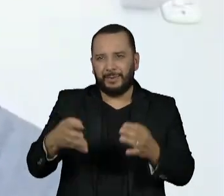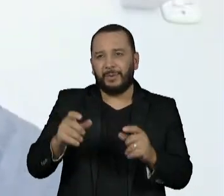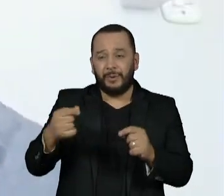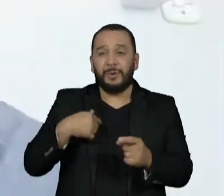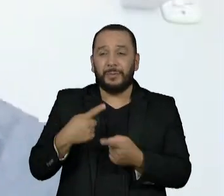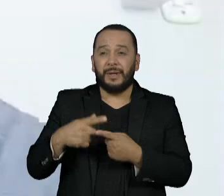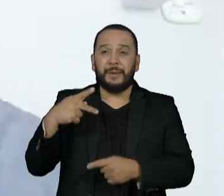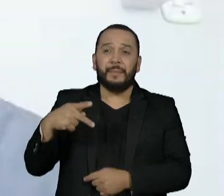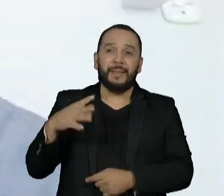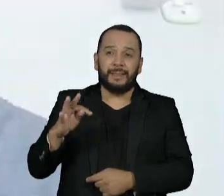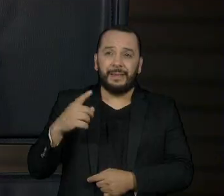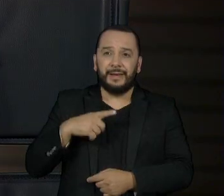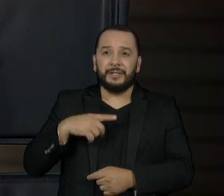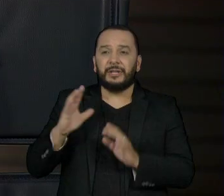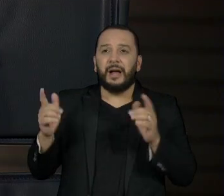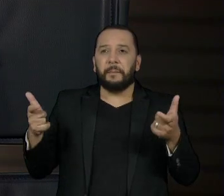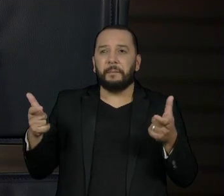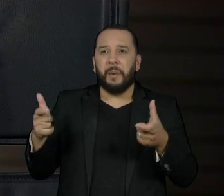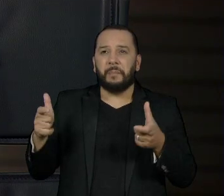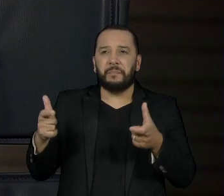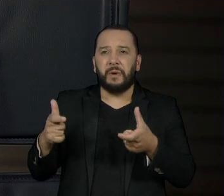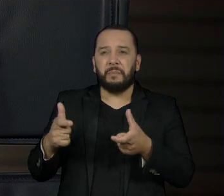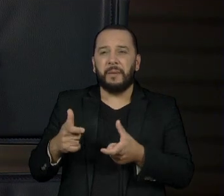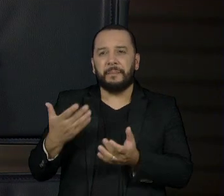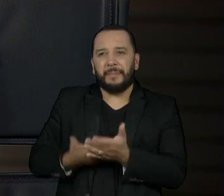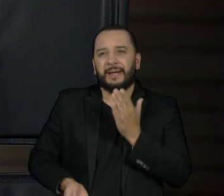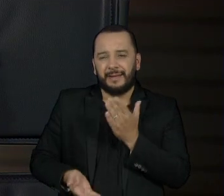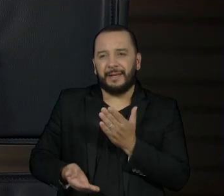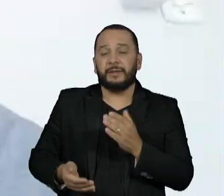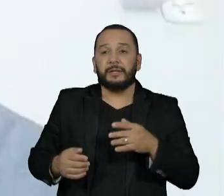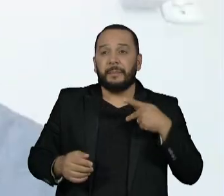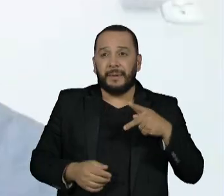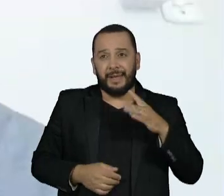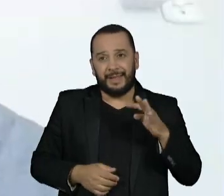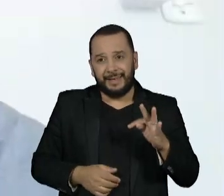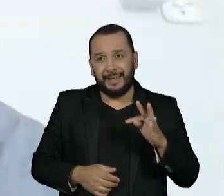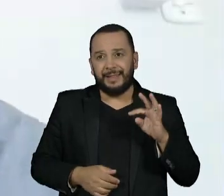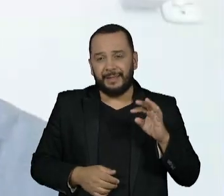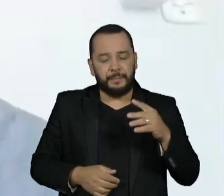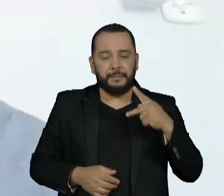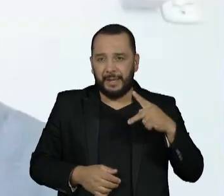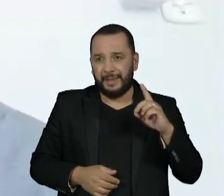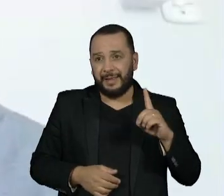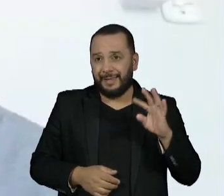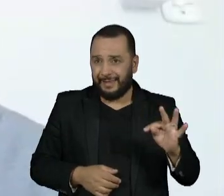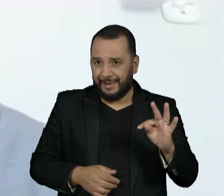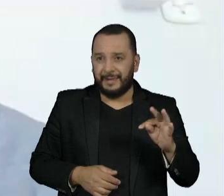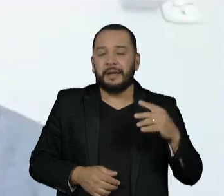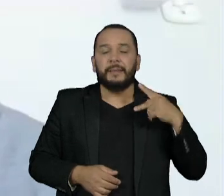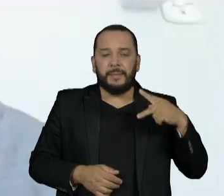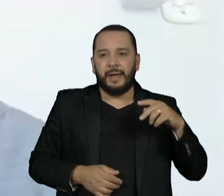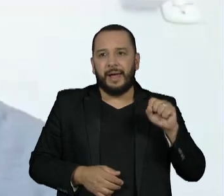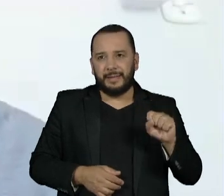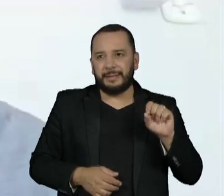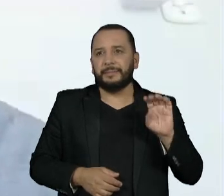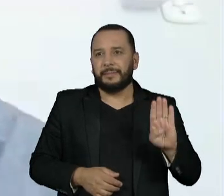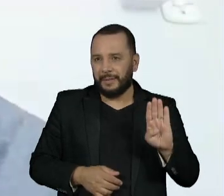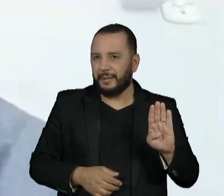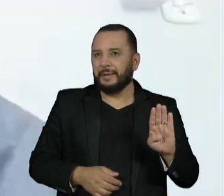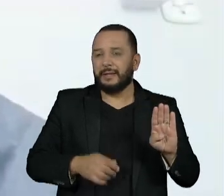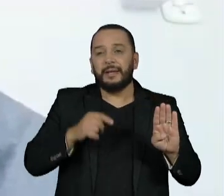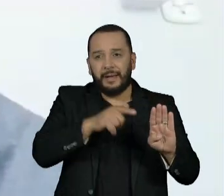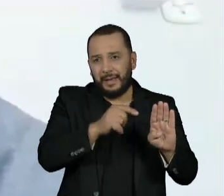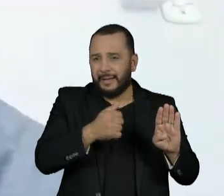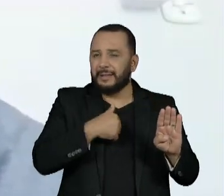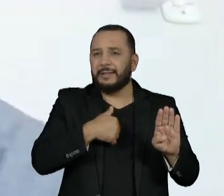perdendo espaço. E no caso do PDT, do PSB, dos outros partidos que estão agora se destacando, acho que cabe uma reflexão sobre